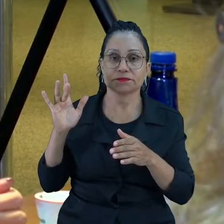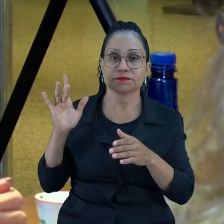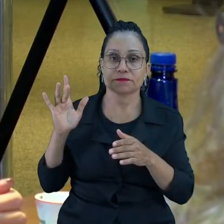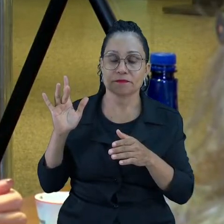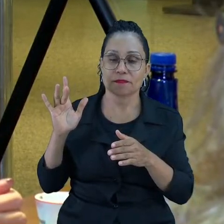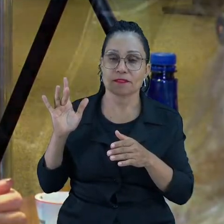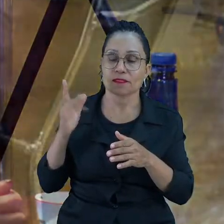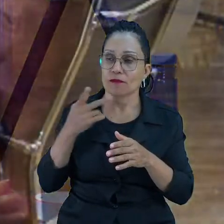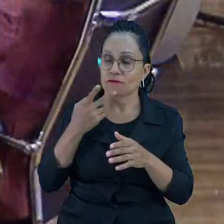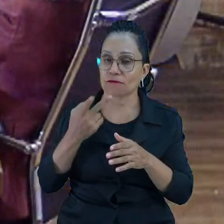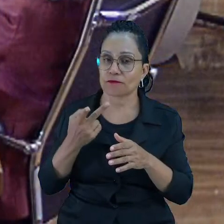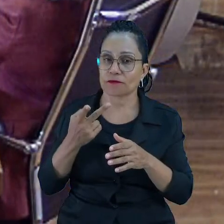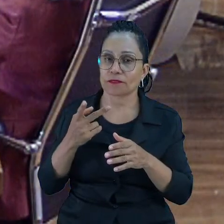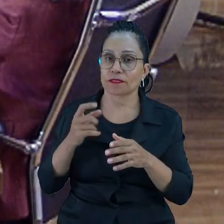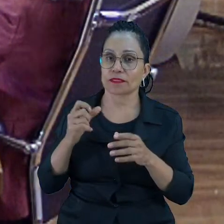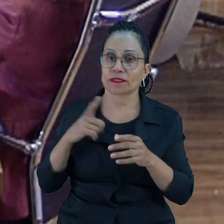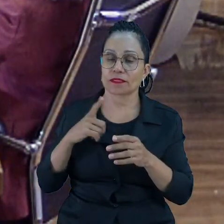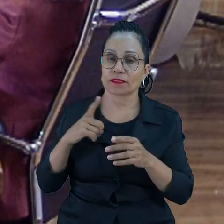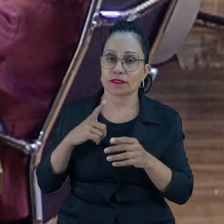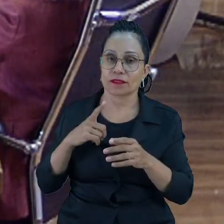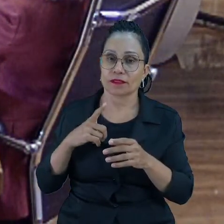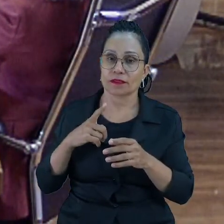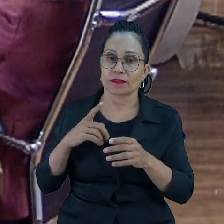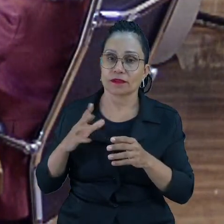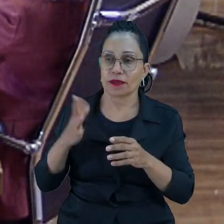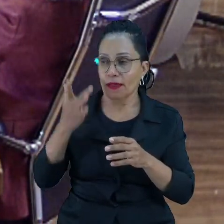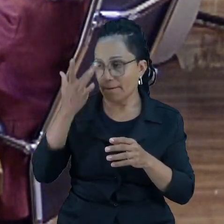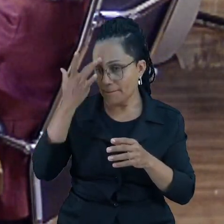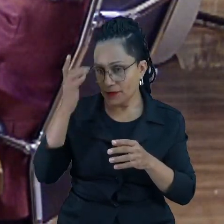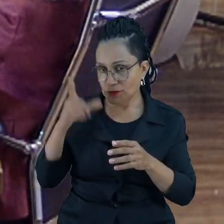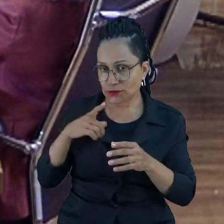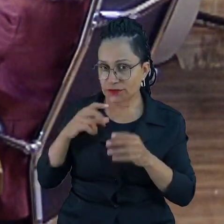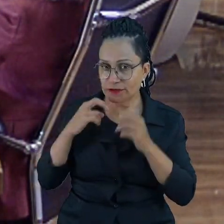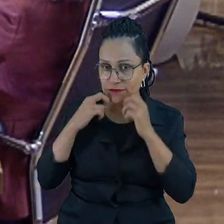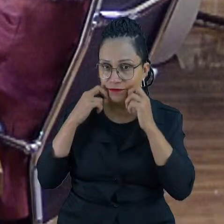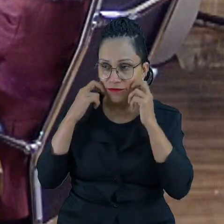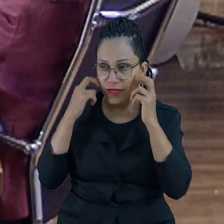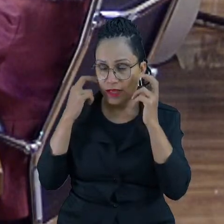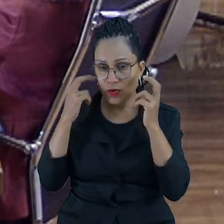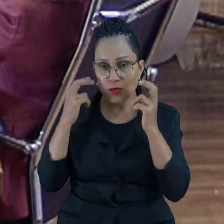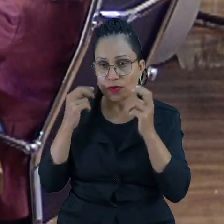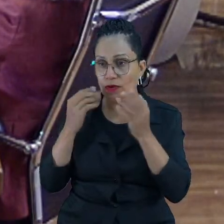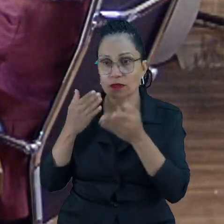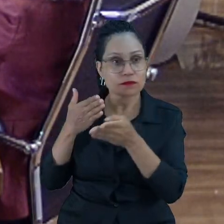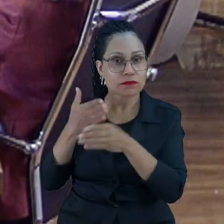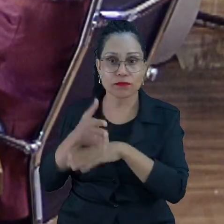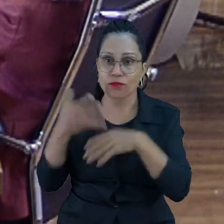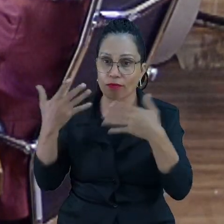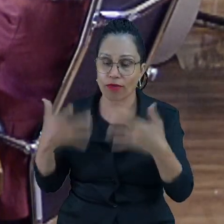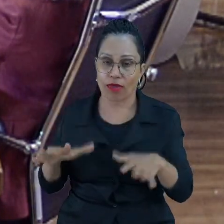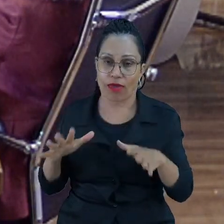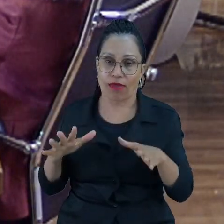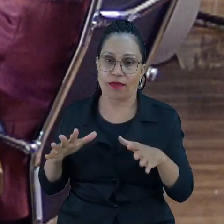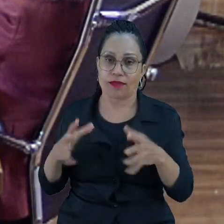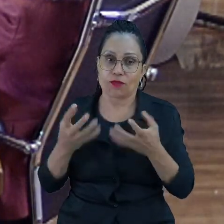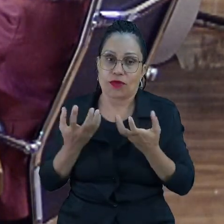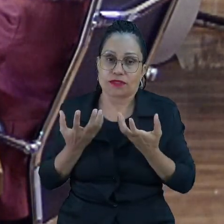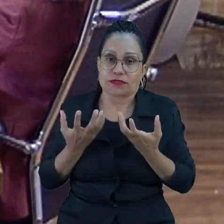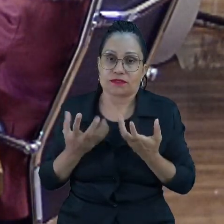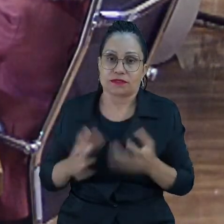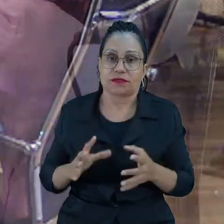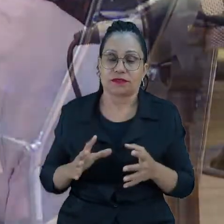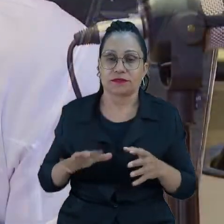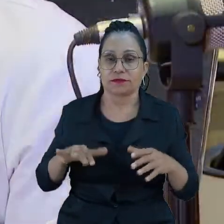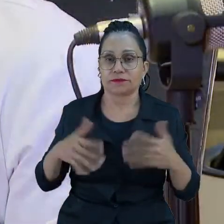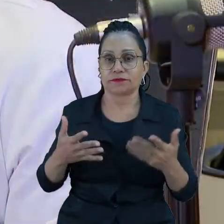que eu falo com conhecimento de causa, é a pessoa ter vergonha ou não ir atrás, não ter entendimento, né? Eu estava com o